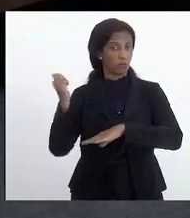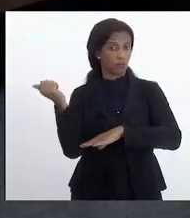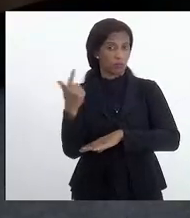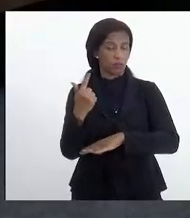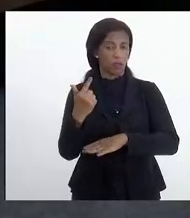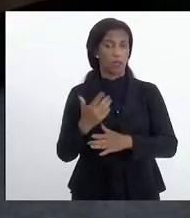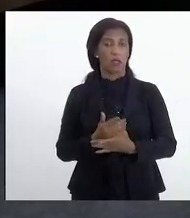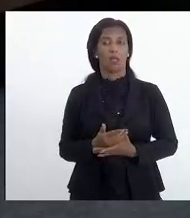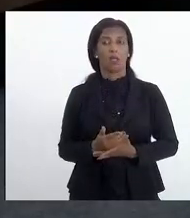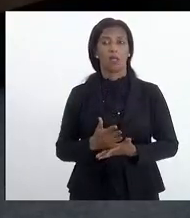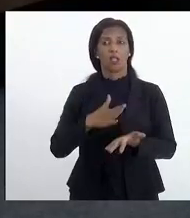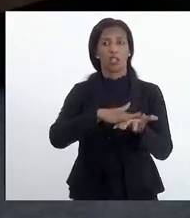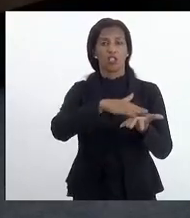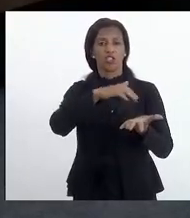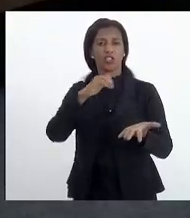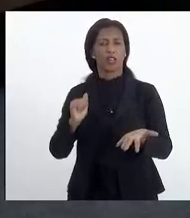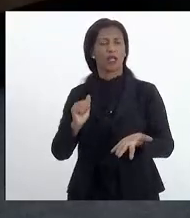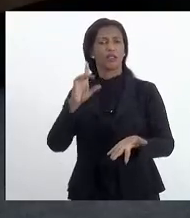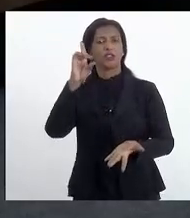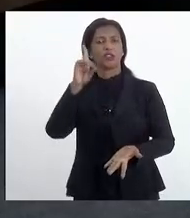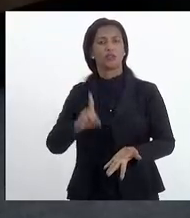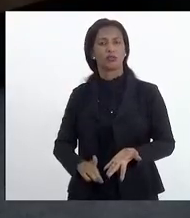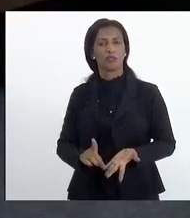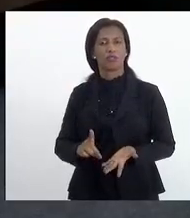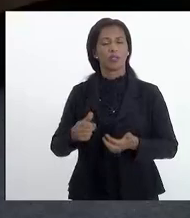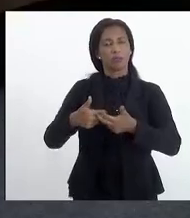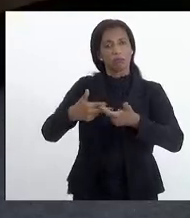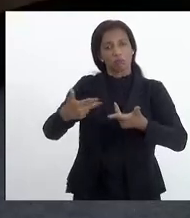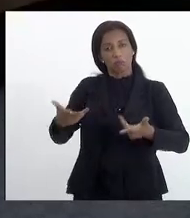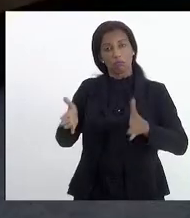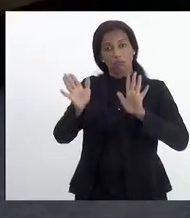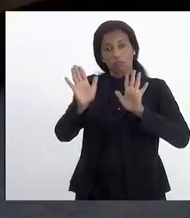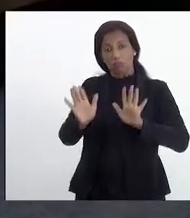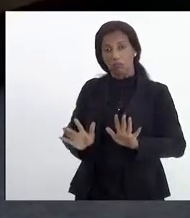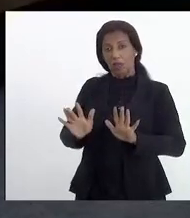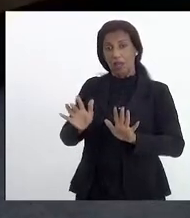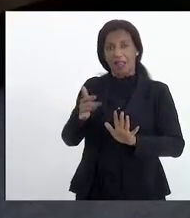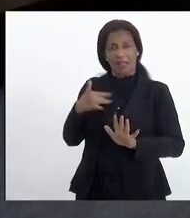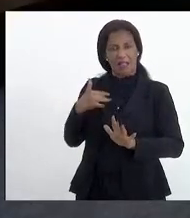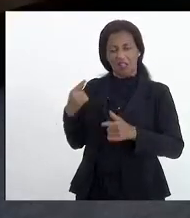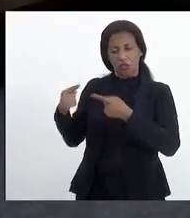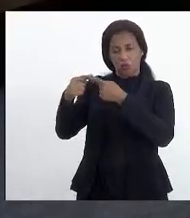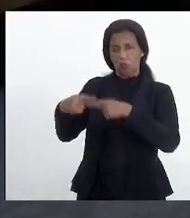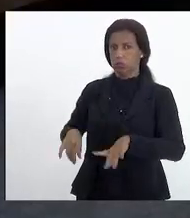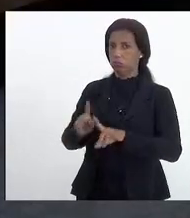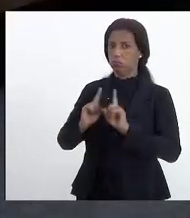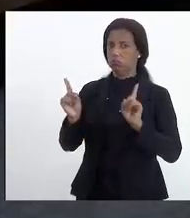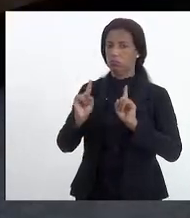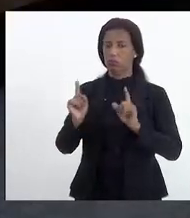processo de retirada de direitos dos servidores com os quais a gente não coaduna de forma alguma.